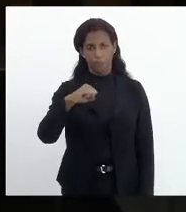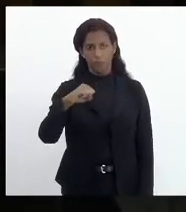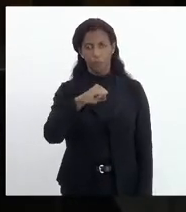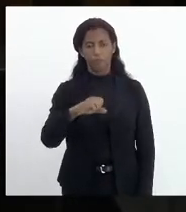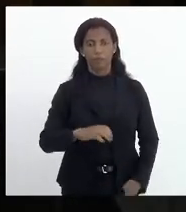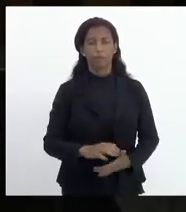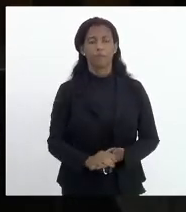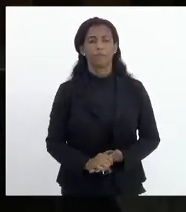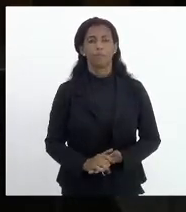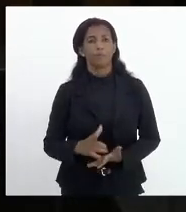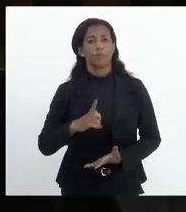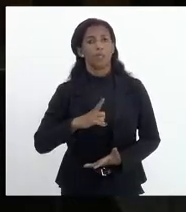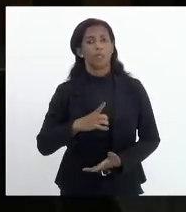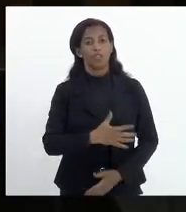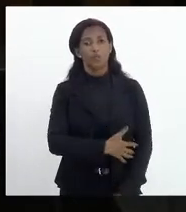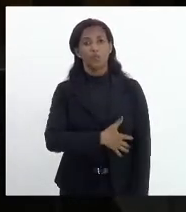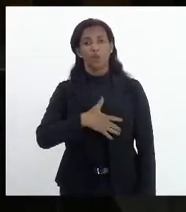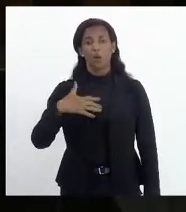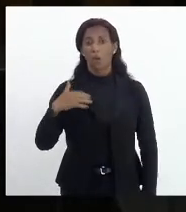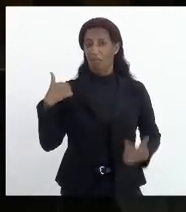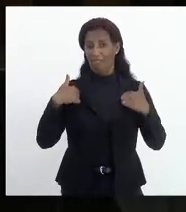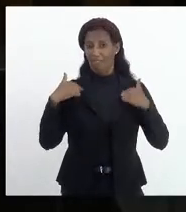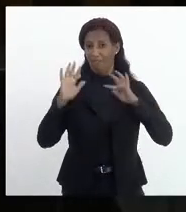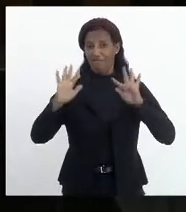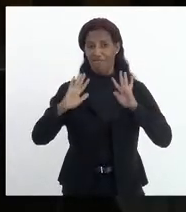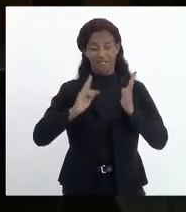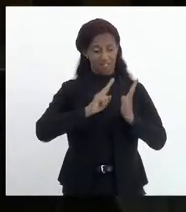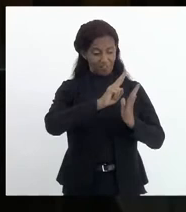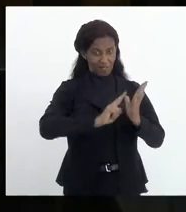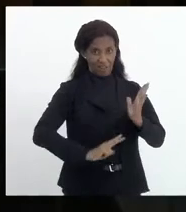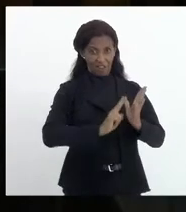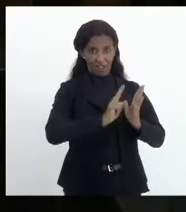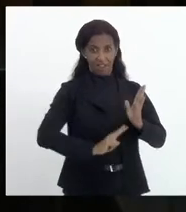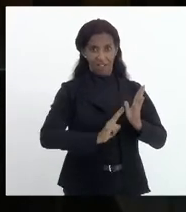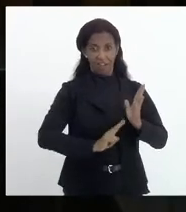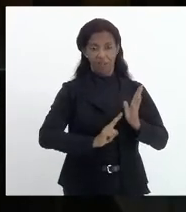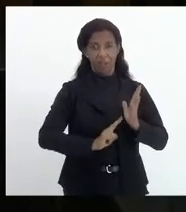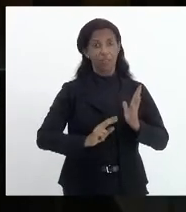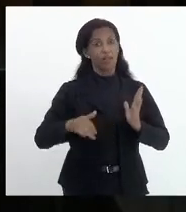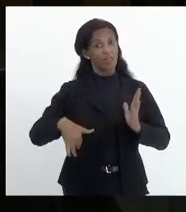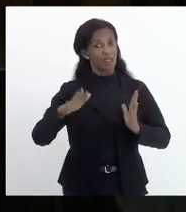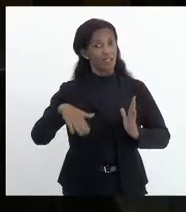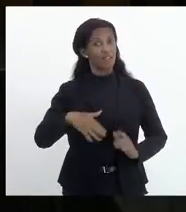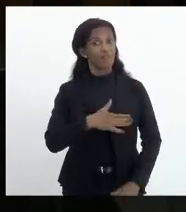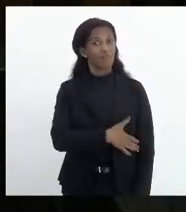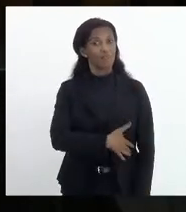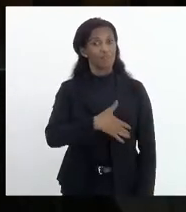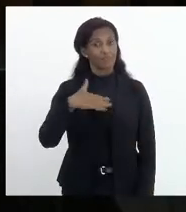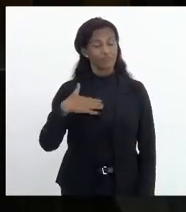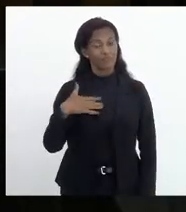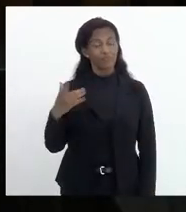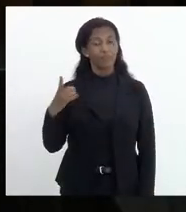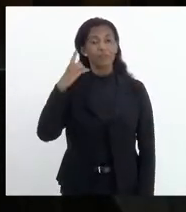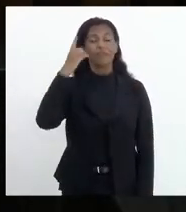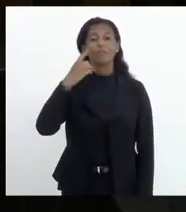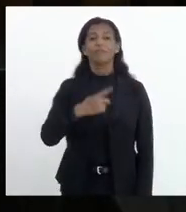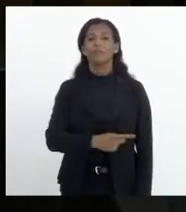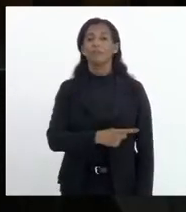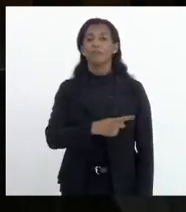o que tive a honra não eu tô lendo quem teve a honra foi deputado presidente